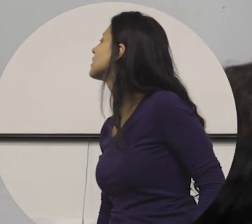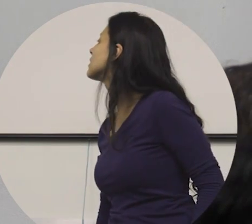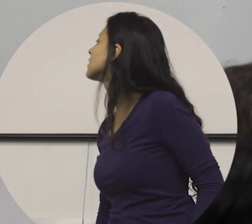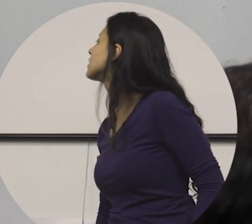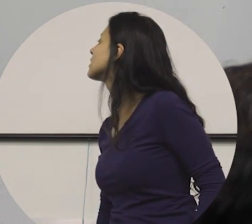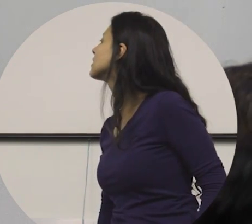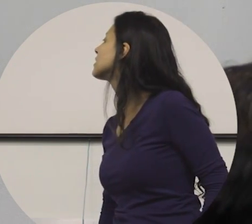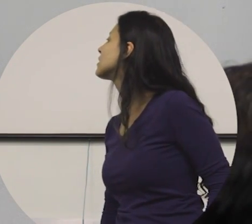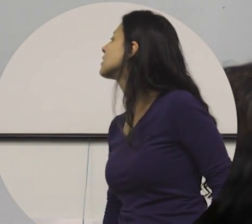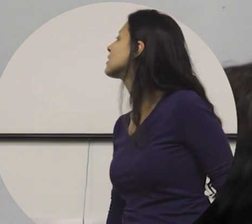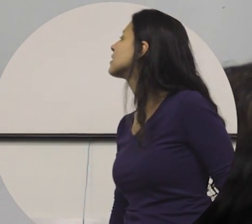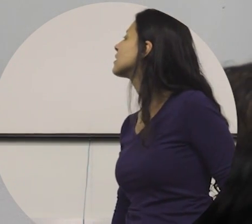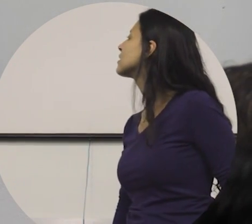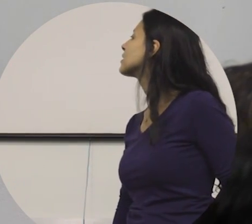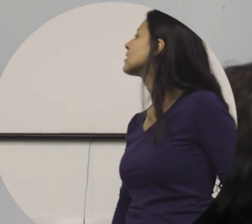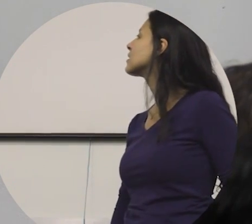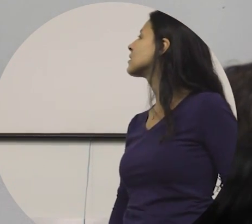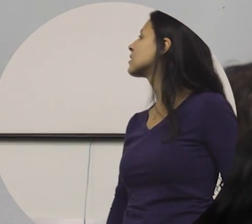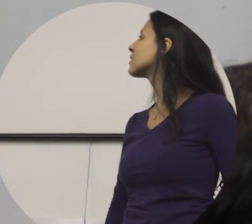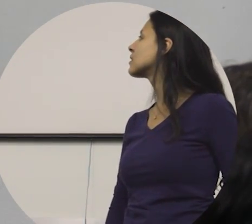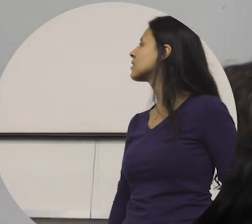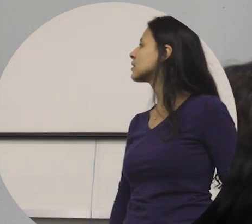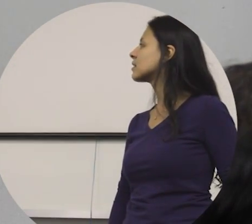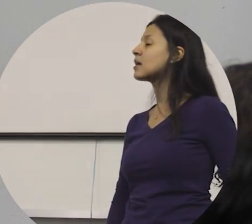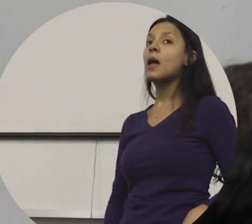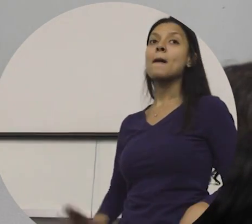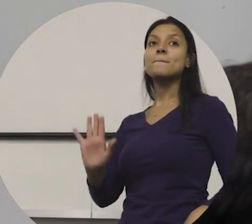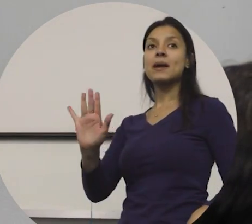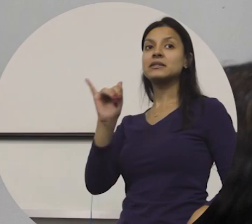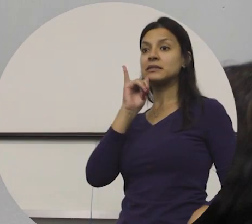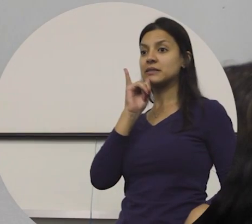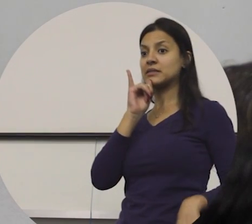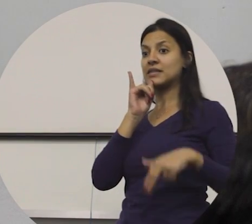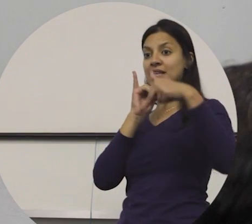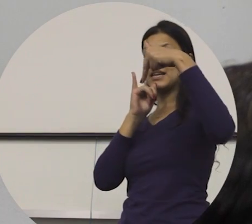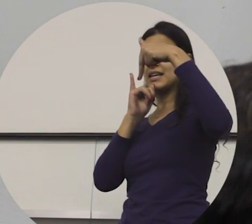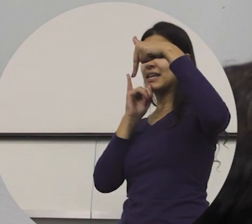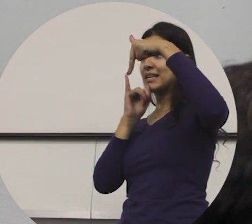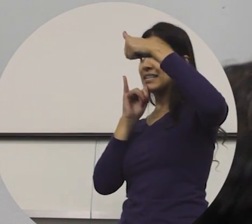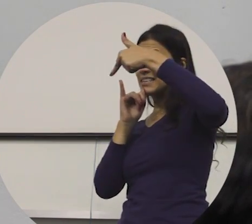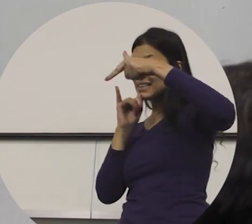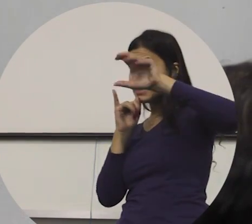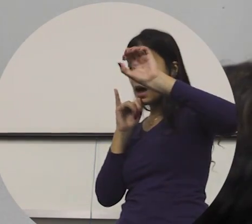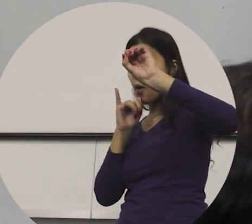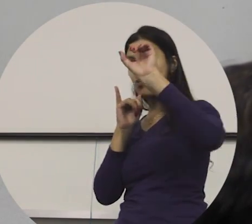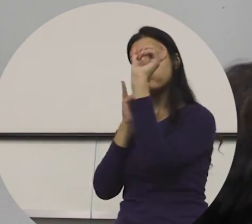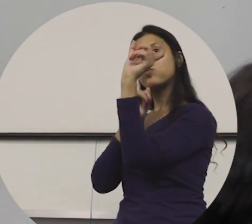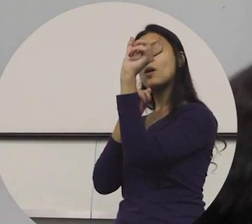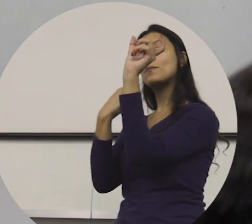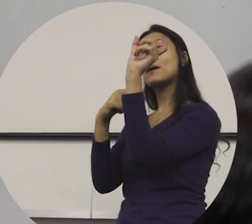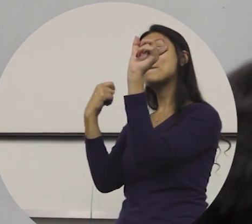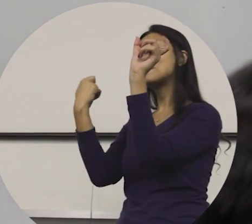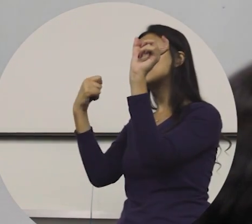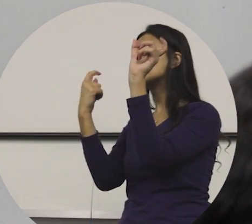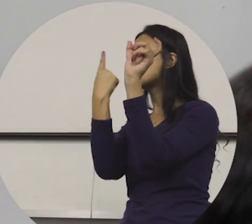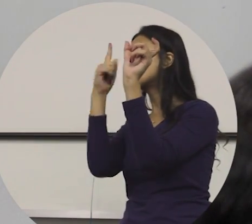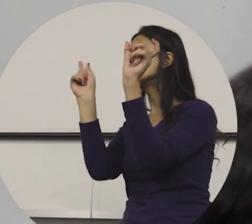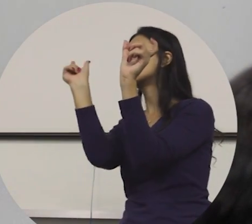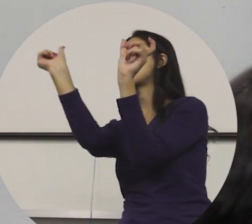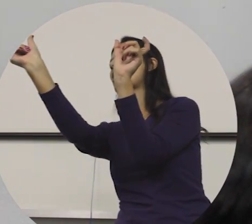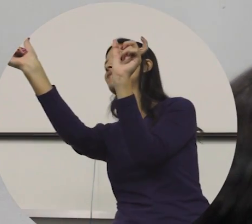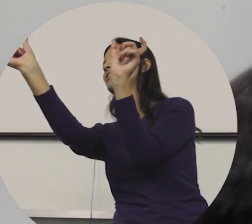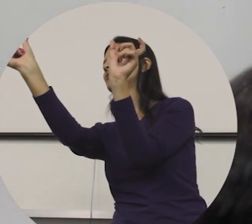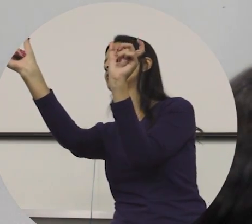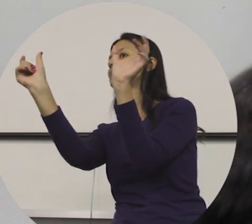eu não, mas esse não só tem sentido com essa outra partícula aqui, não é isso? Ele é obrigatório vir com essa outra partícula. Olha só, em